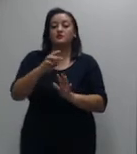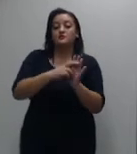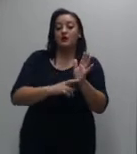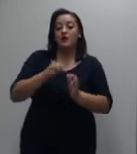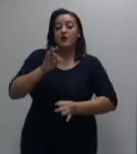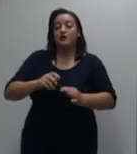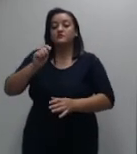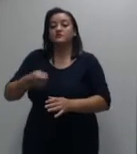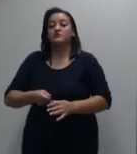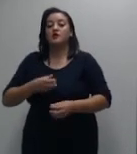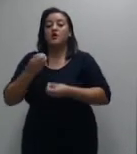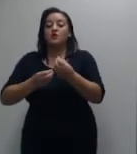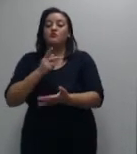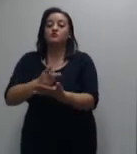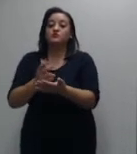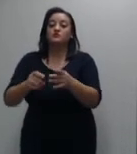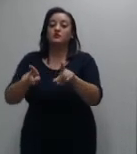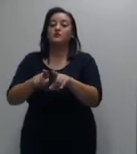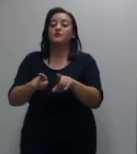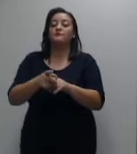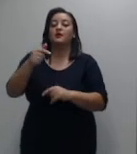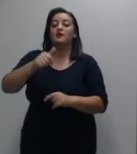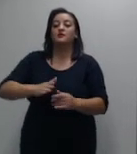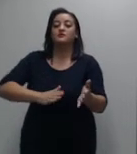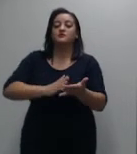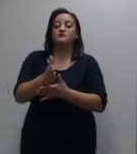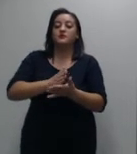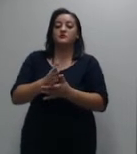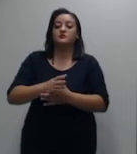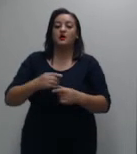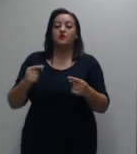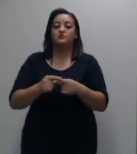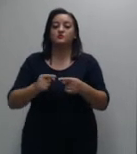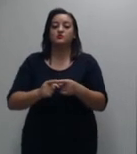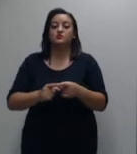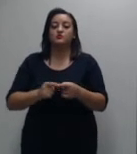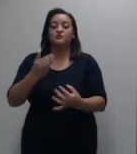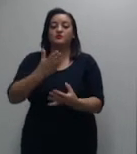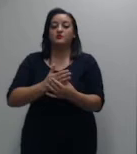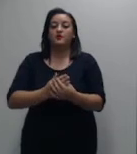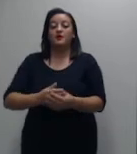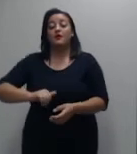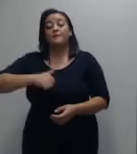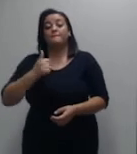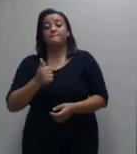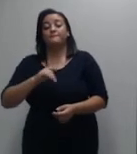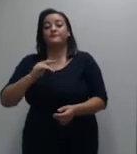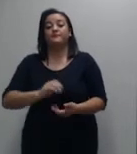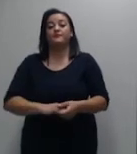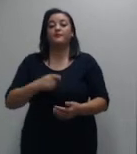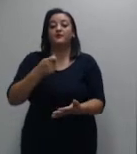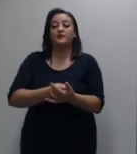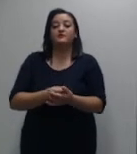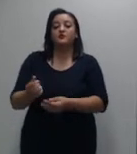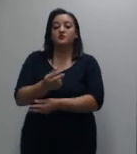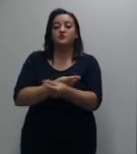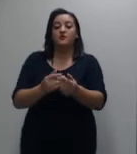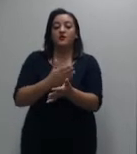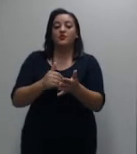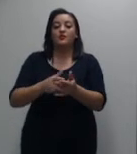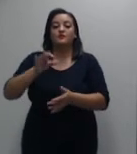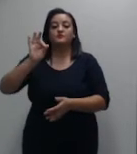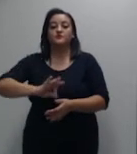ora homologadas e se passe ao interesse processual se não vejamos primeiro a retenção do total da taxa